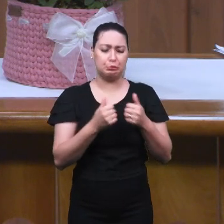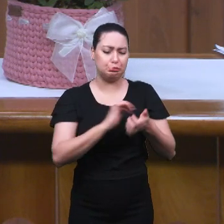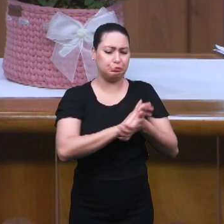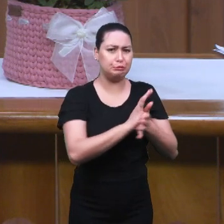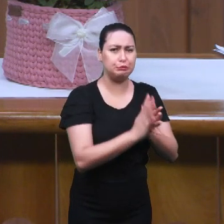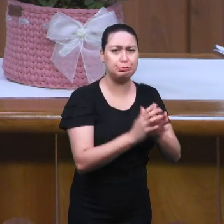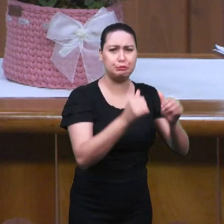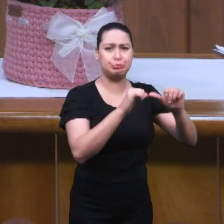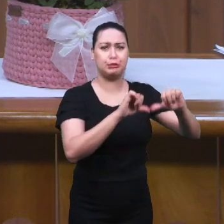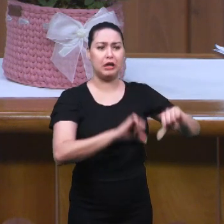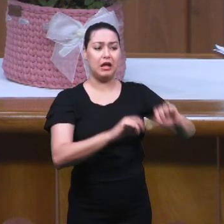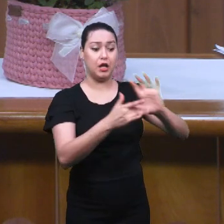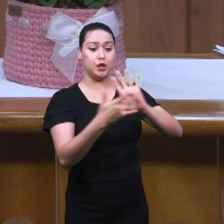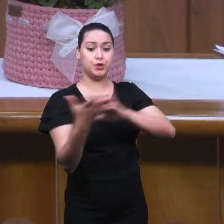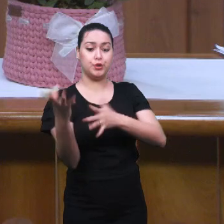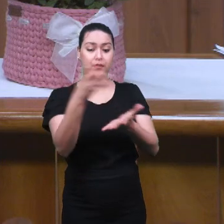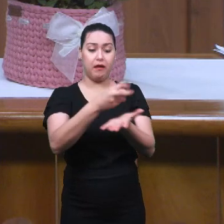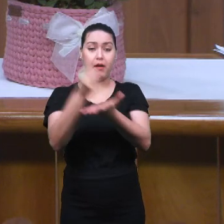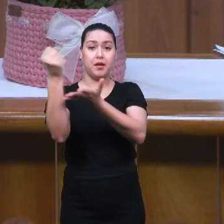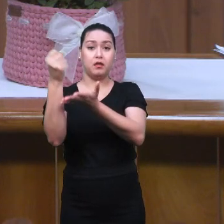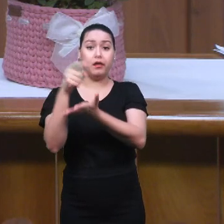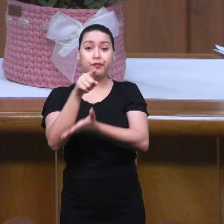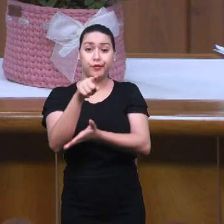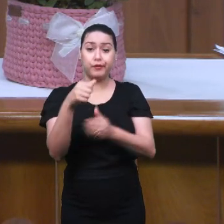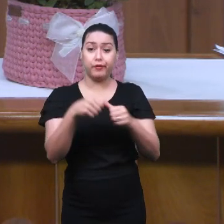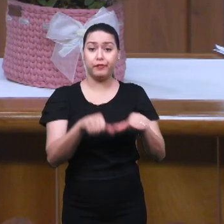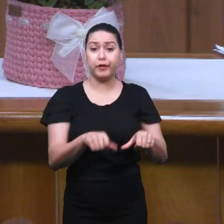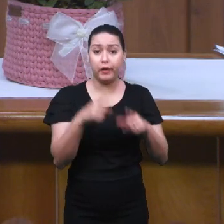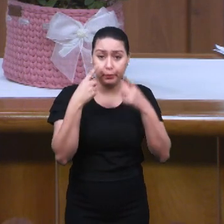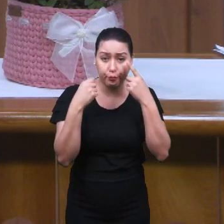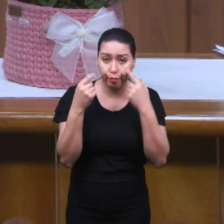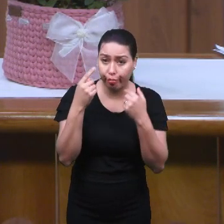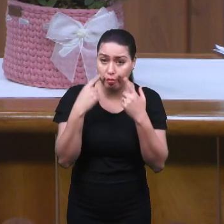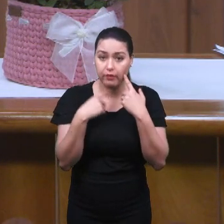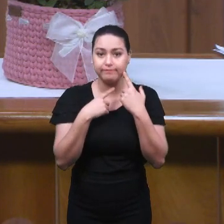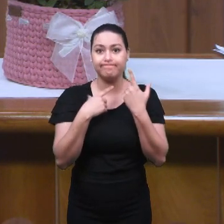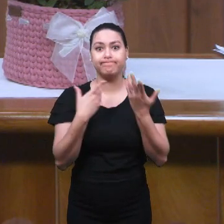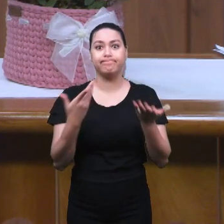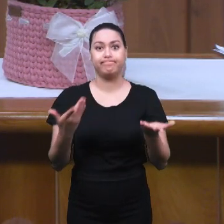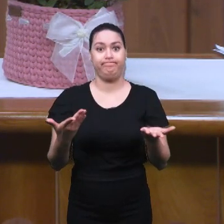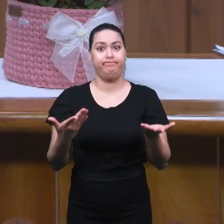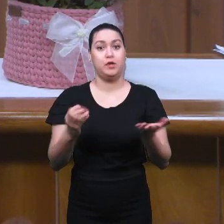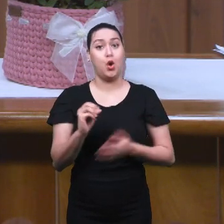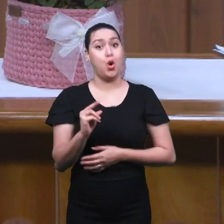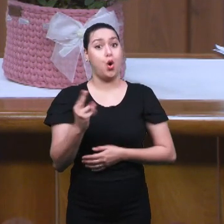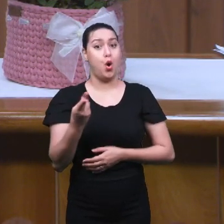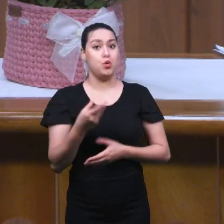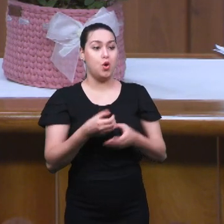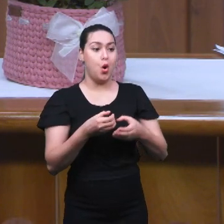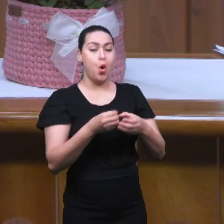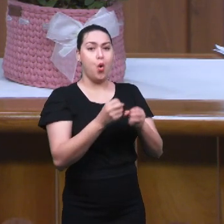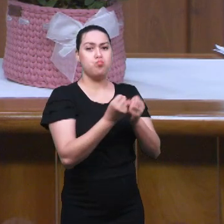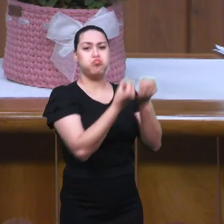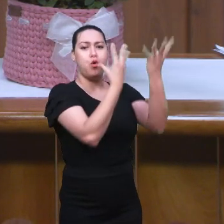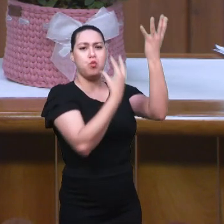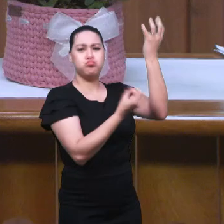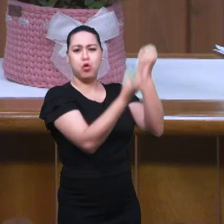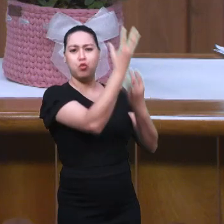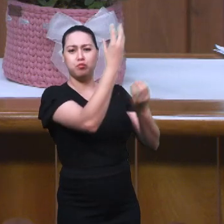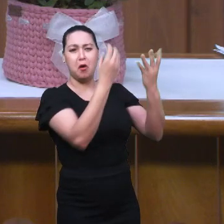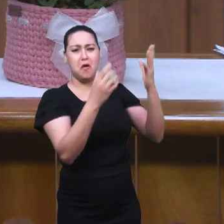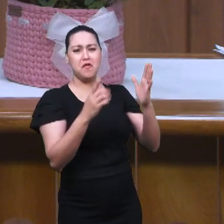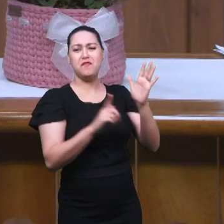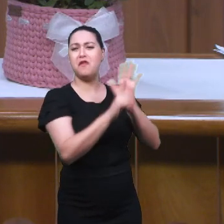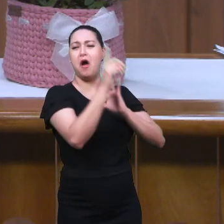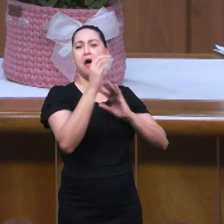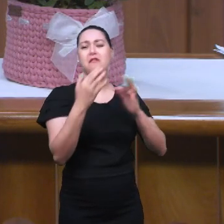e Jesus vem buscar a igreja e você está chorando. Ou então você está soltando foguete, toda a maior felicidade porque